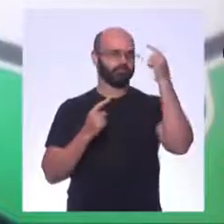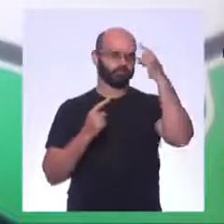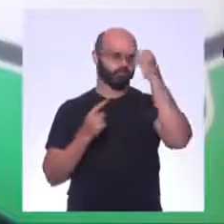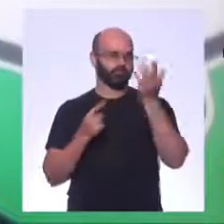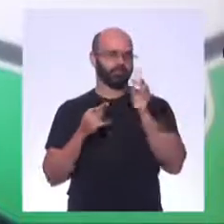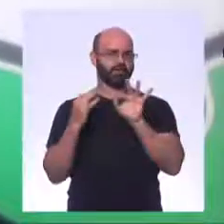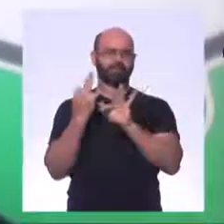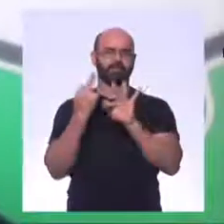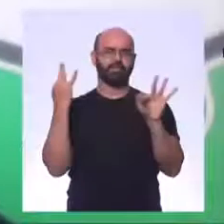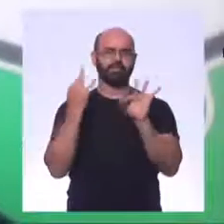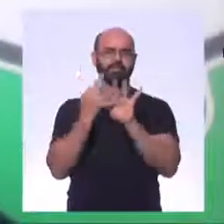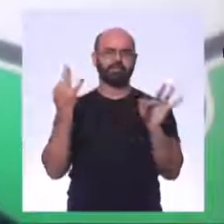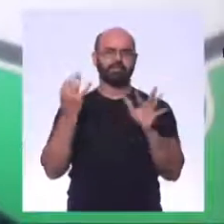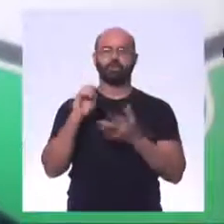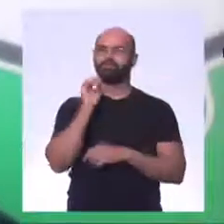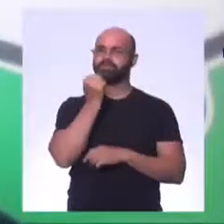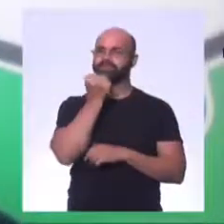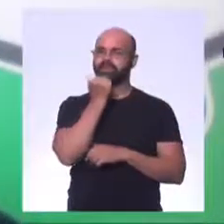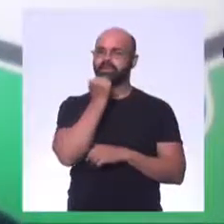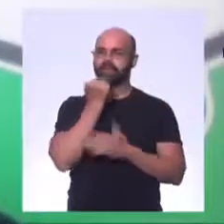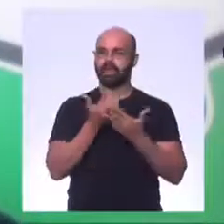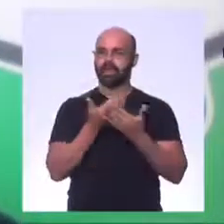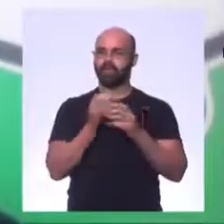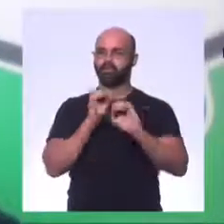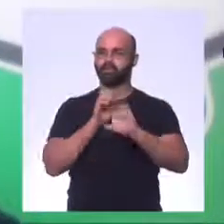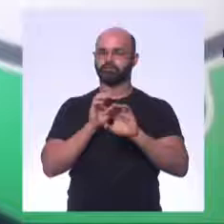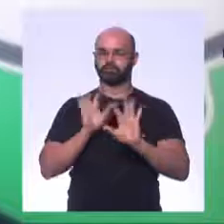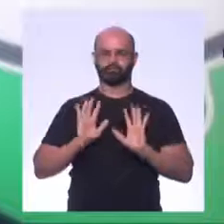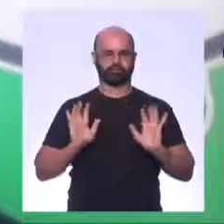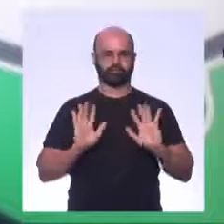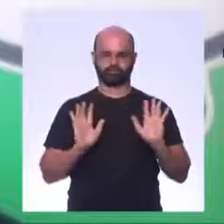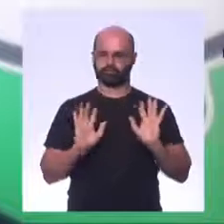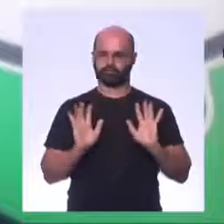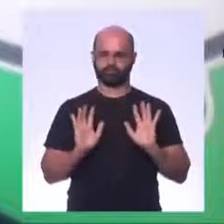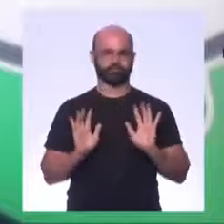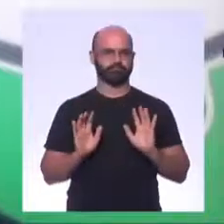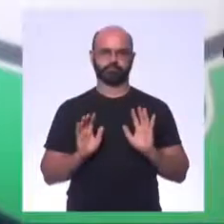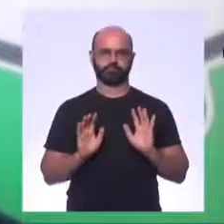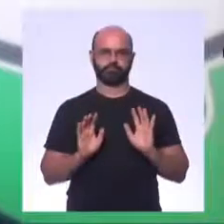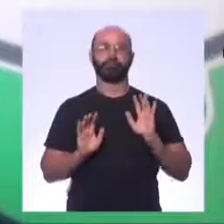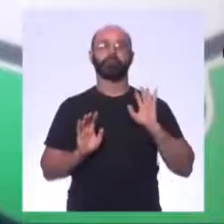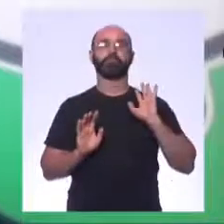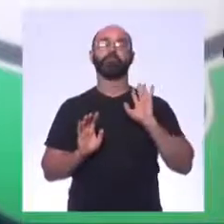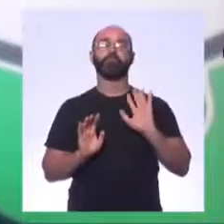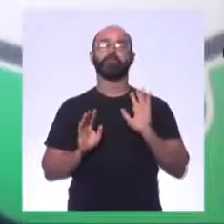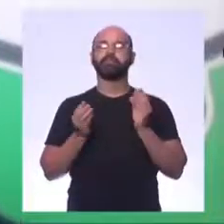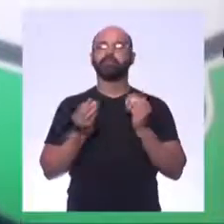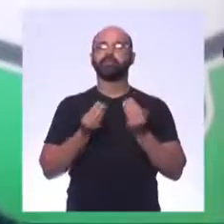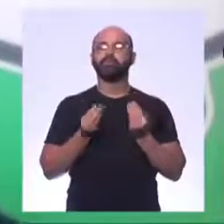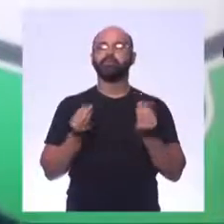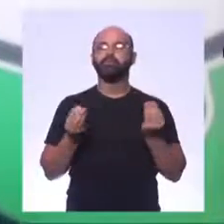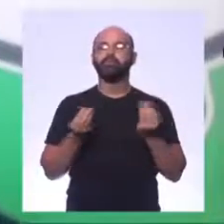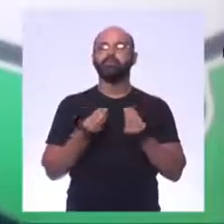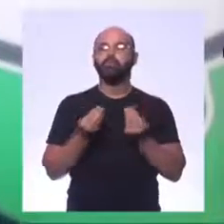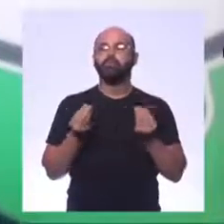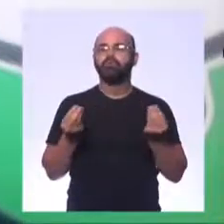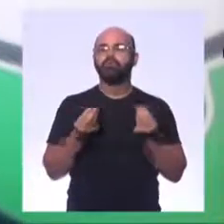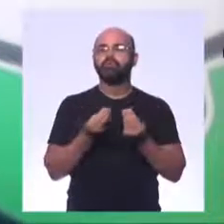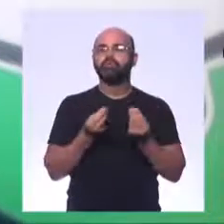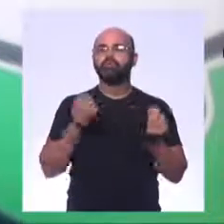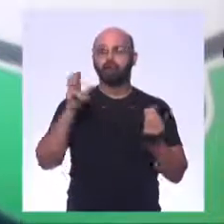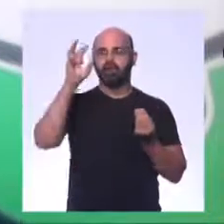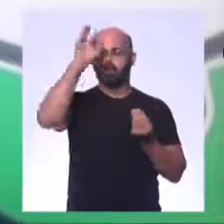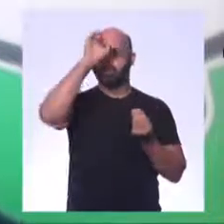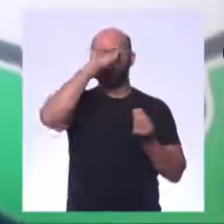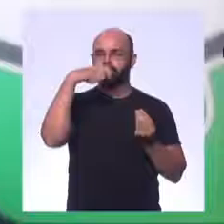de física ou ciências, mas é importante aprendermos algumas noções para o